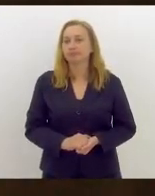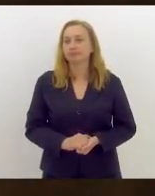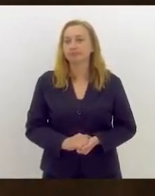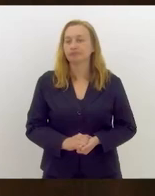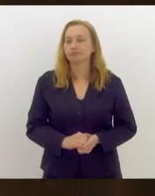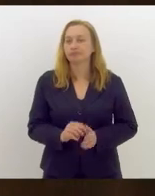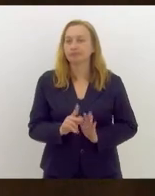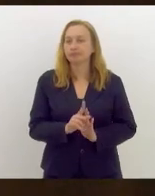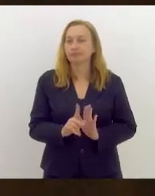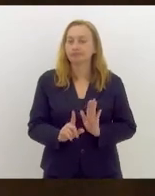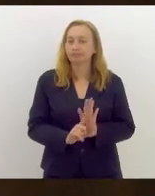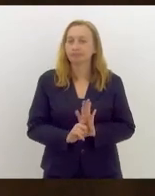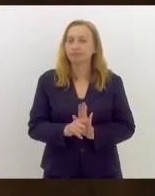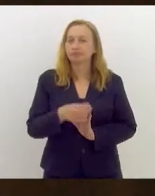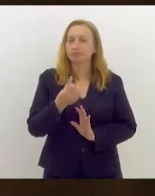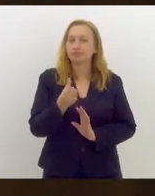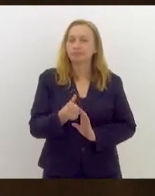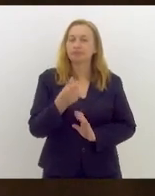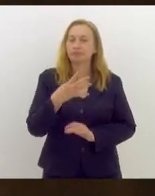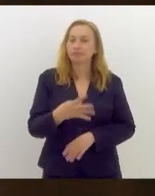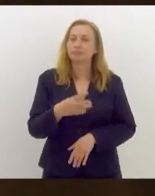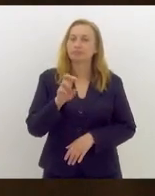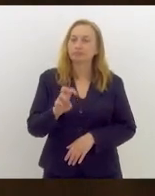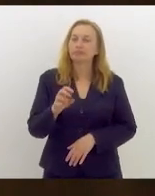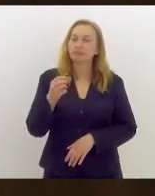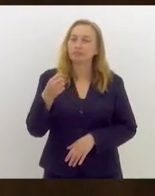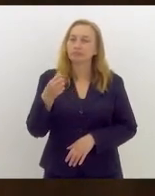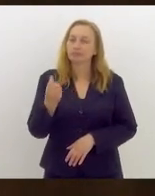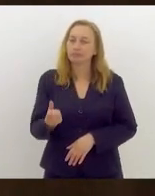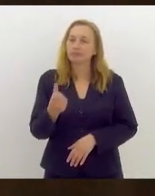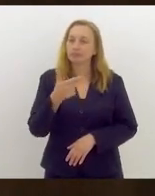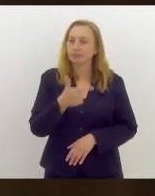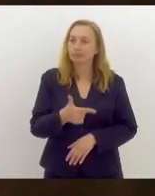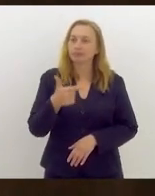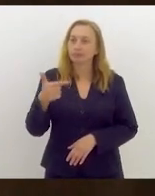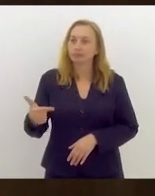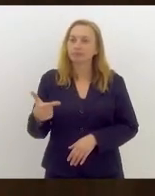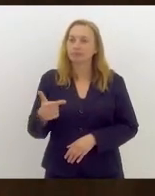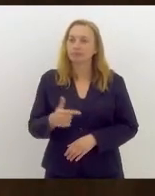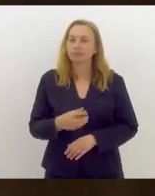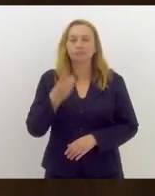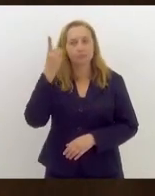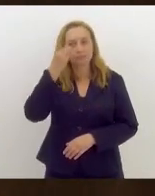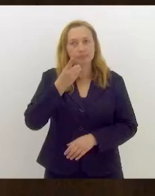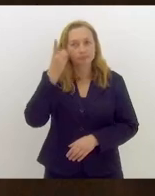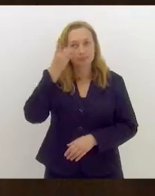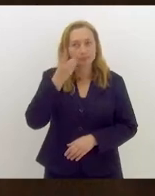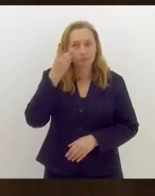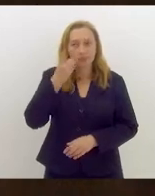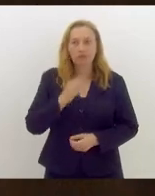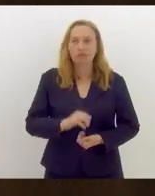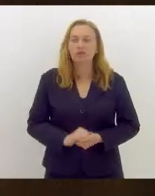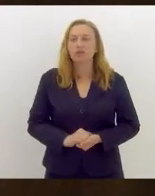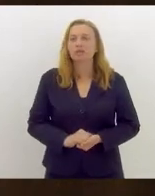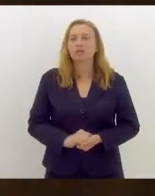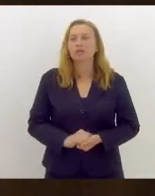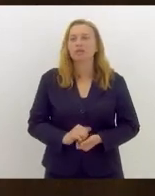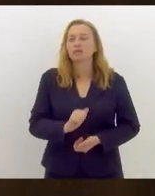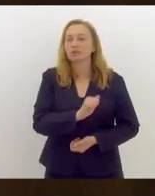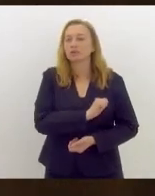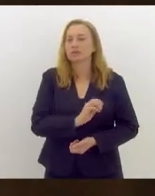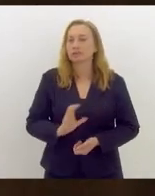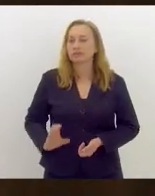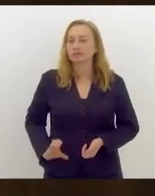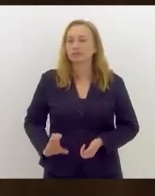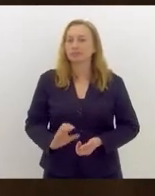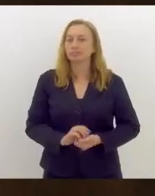no projeto de lei 6456 de 22 de autoria do deputado André